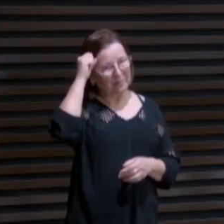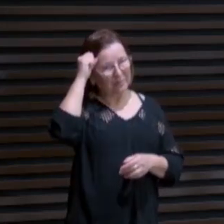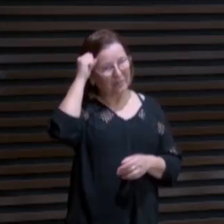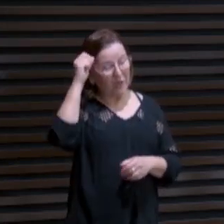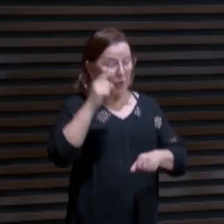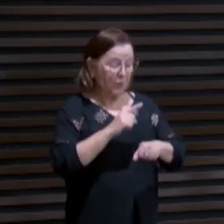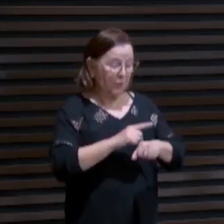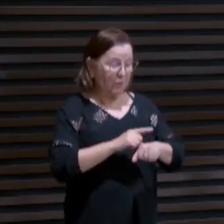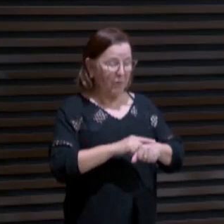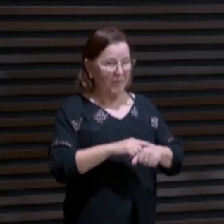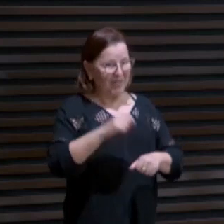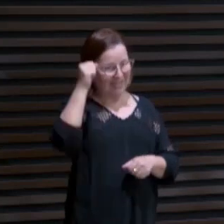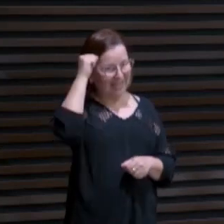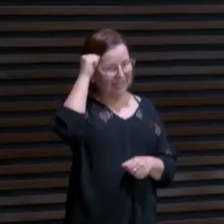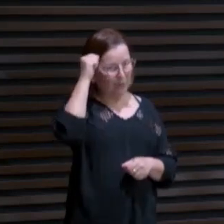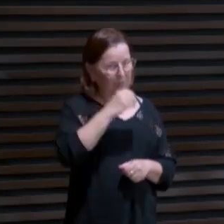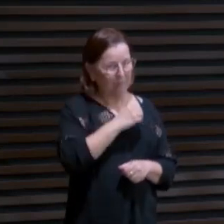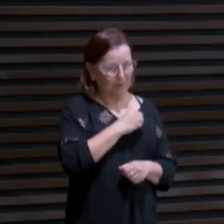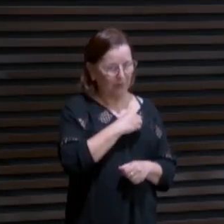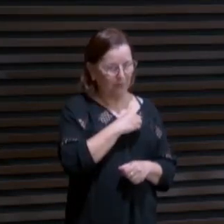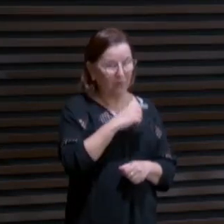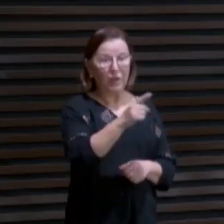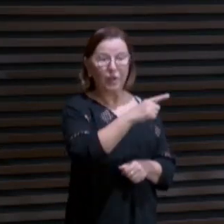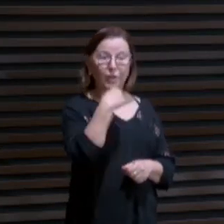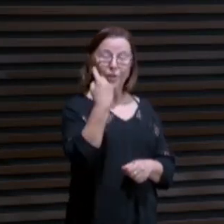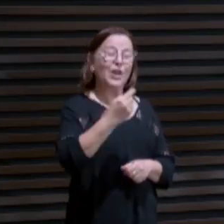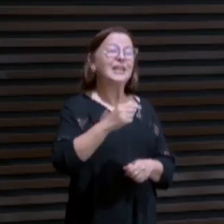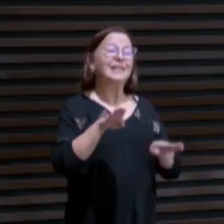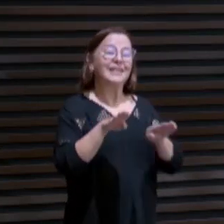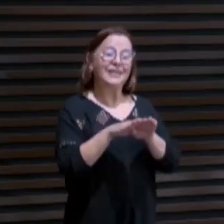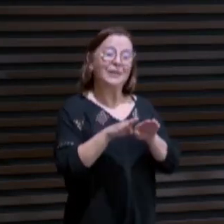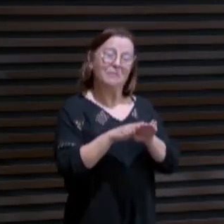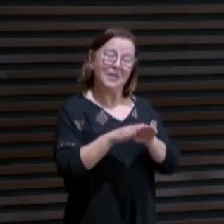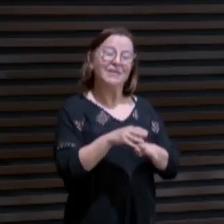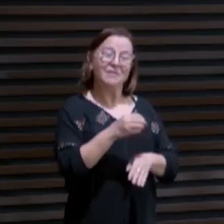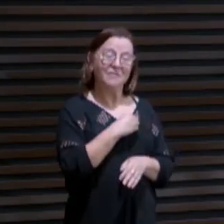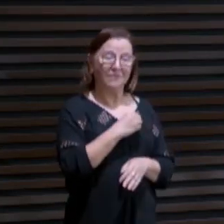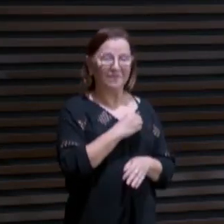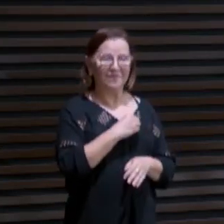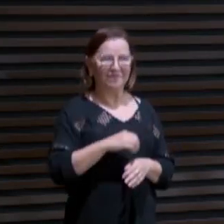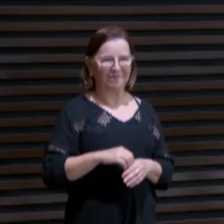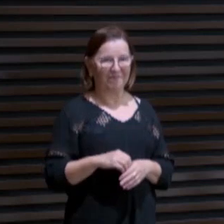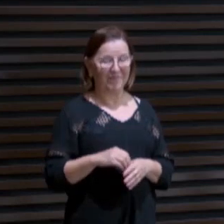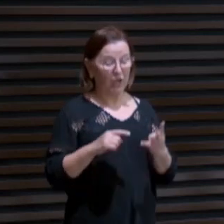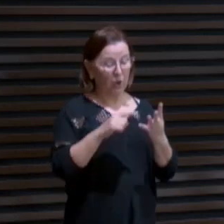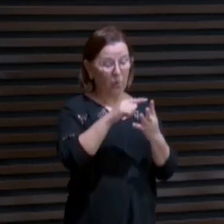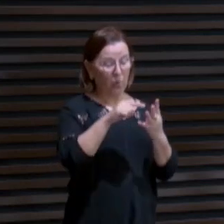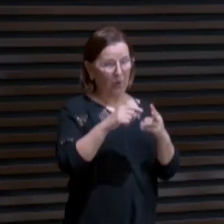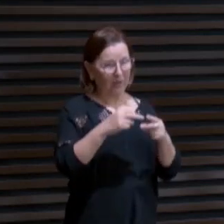nós pecamos. E 4 coisas acontecem